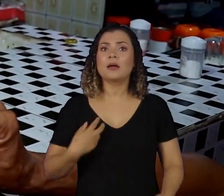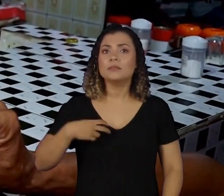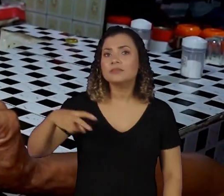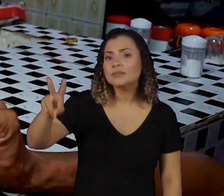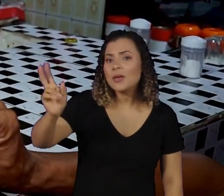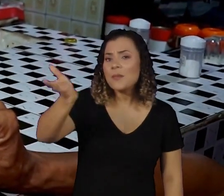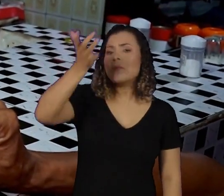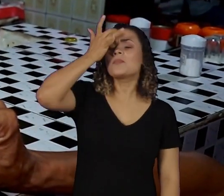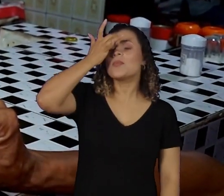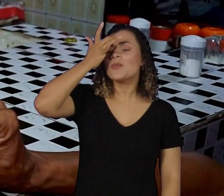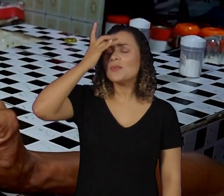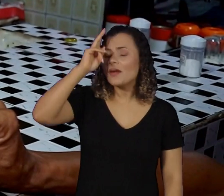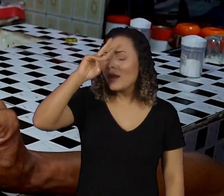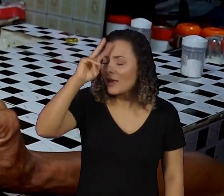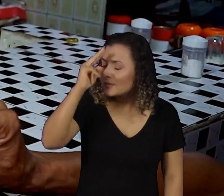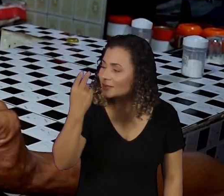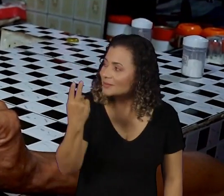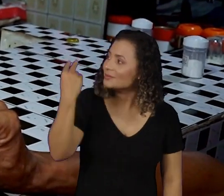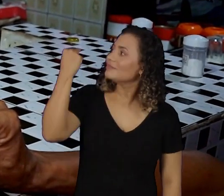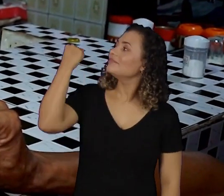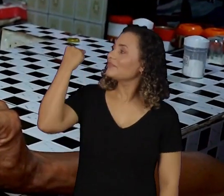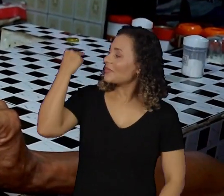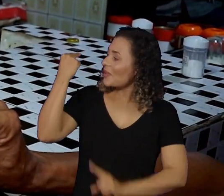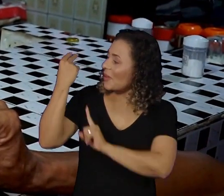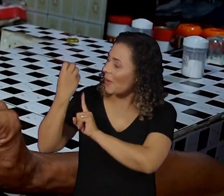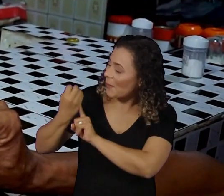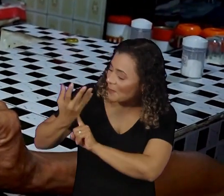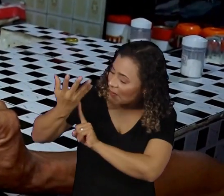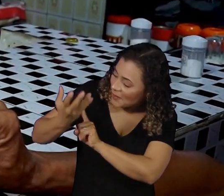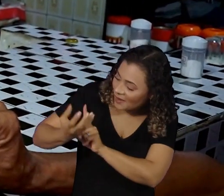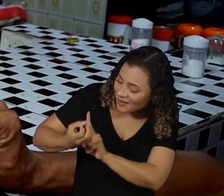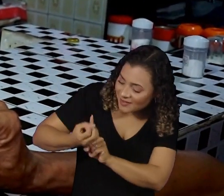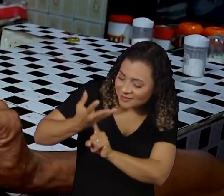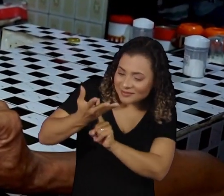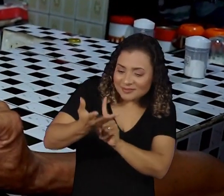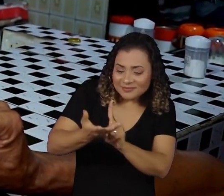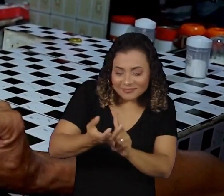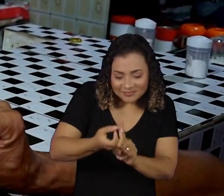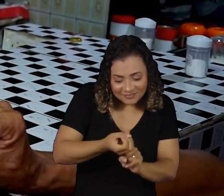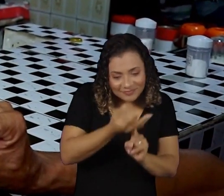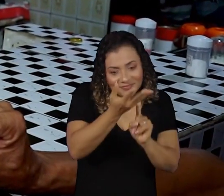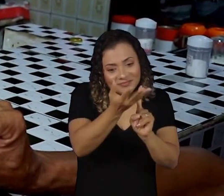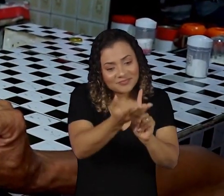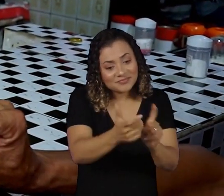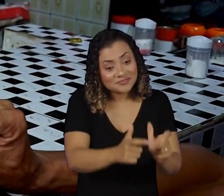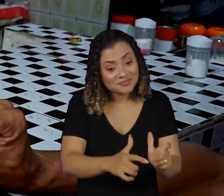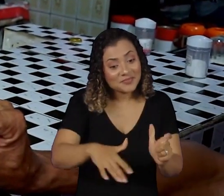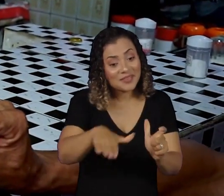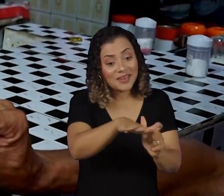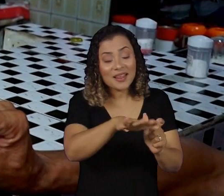todo poeta declamando poesia ali no Bar do Santista,